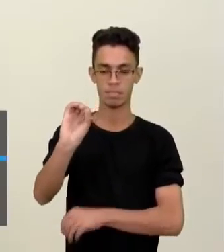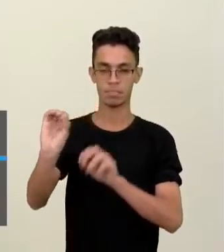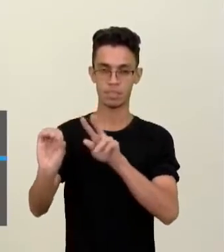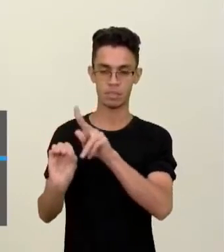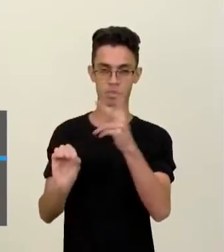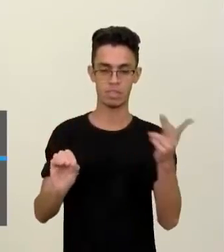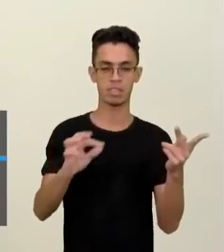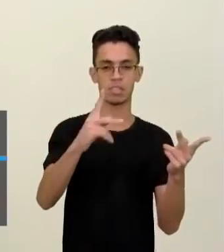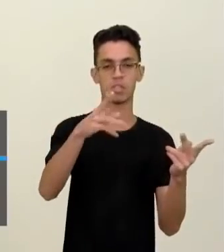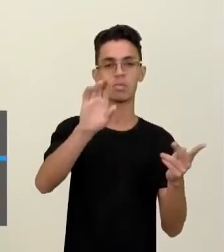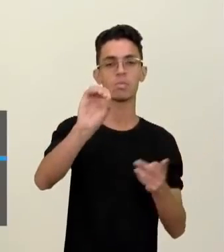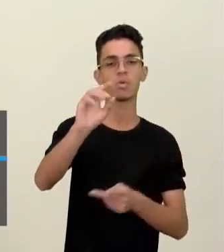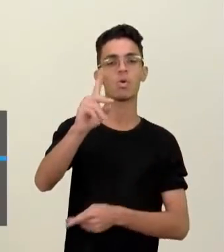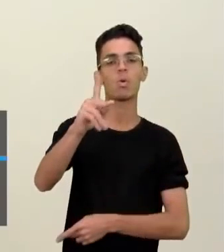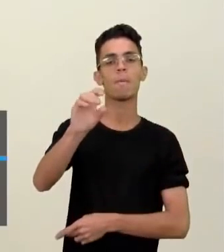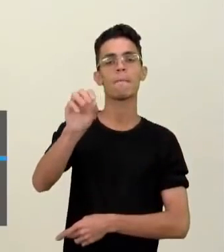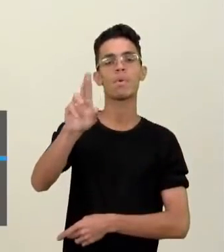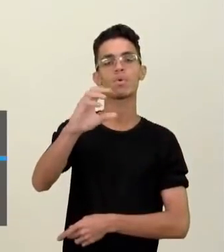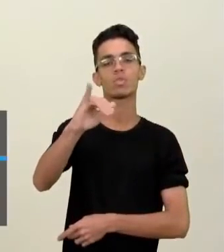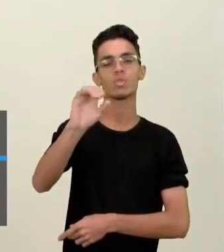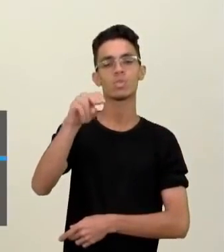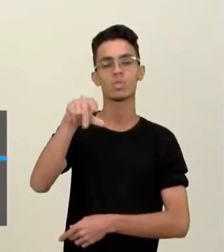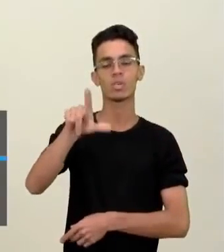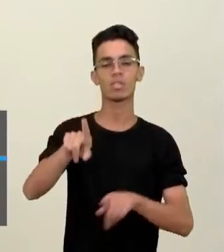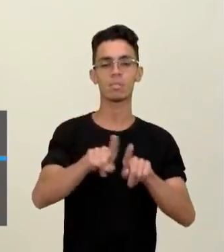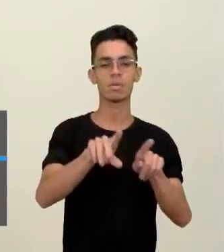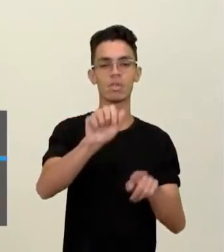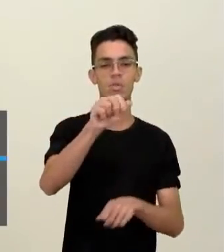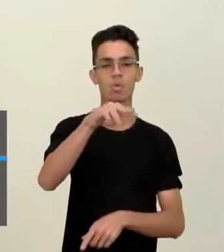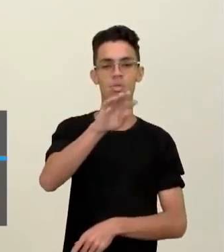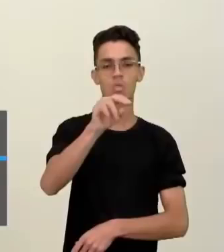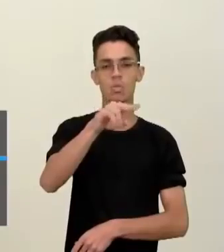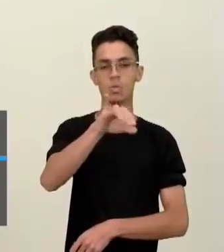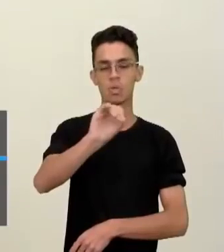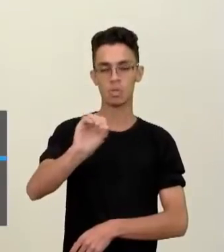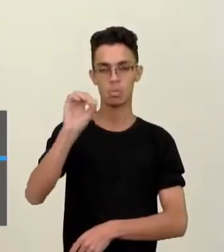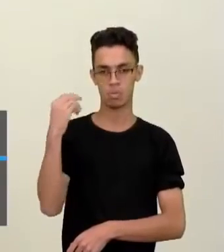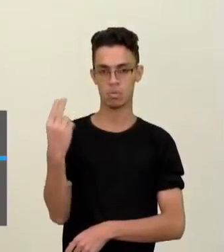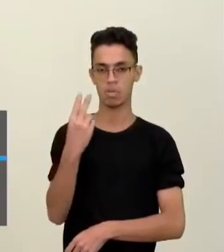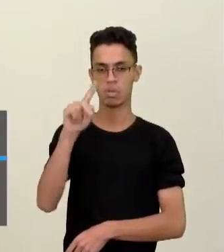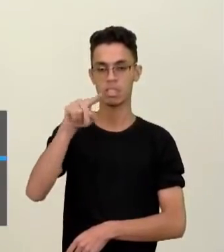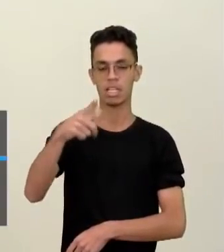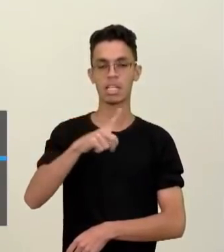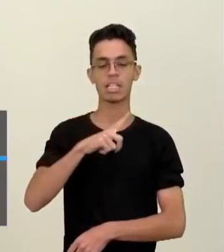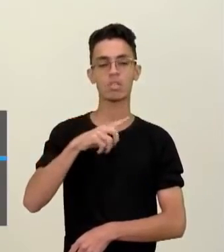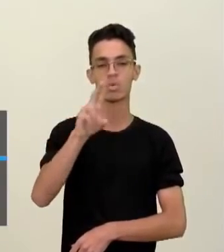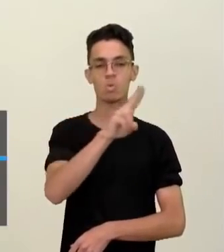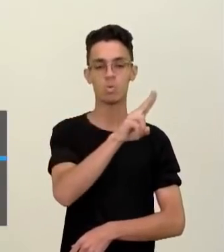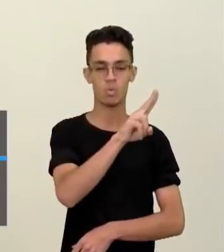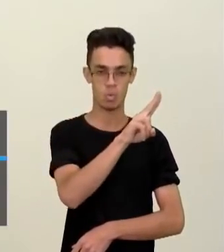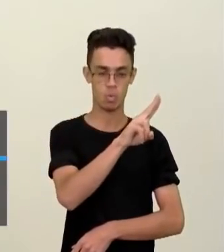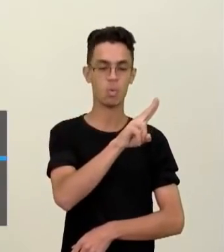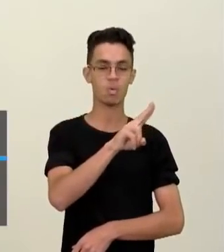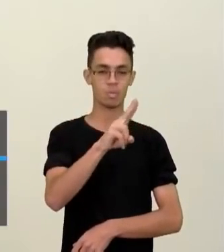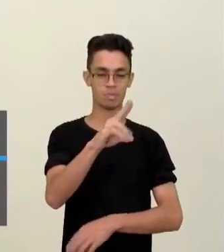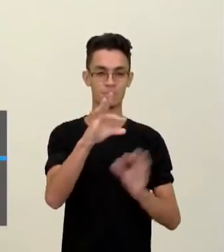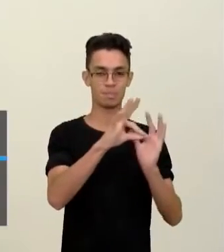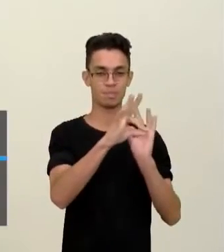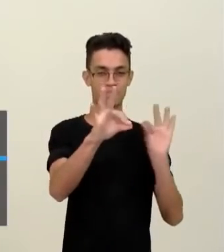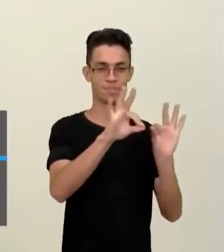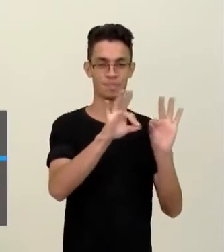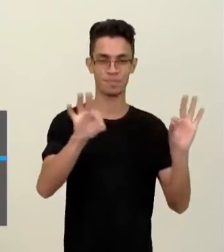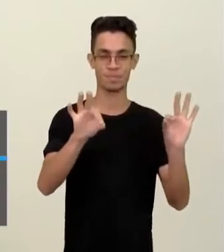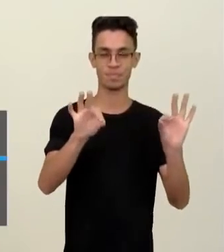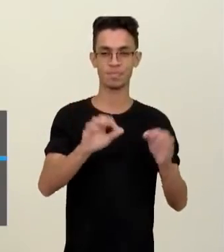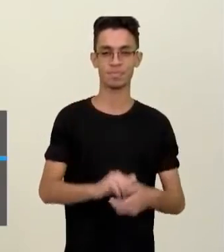proporcional. E é isso aqui também, o Tony falando que depois dos valores sempre aparece o nome da grandeza, Vivi. Só